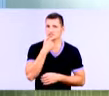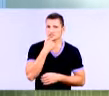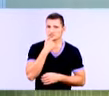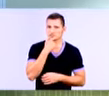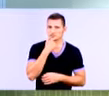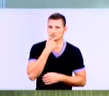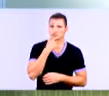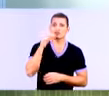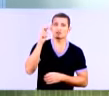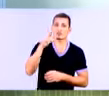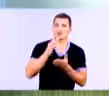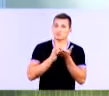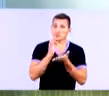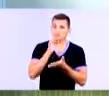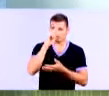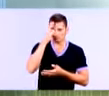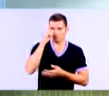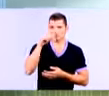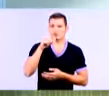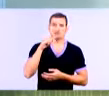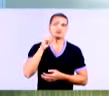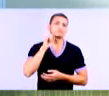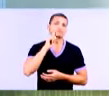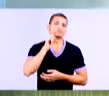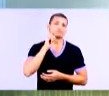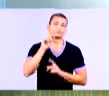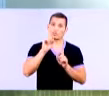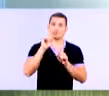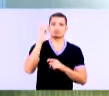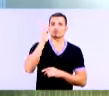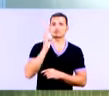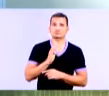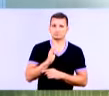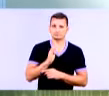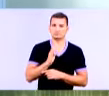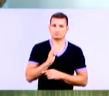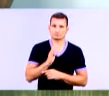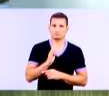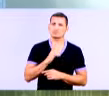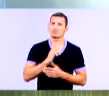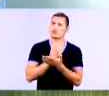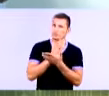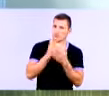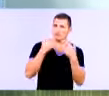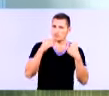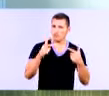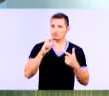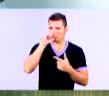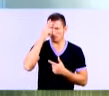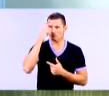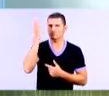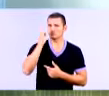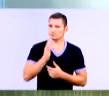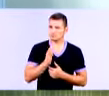não foram os brasileiros, infelizmente. Apesar de terem algumas linguagens criadas pelo brasileiro. Uma das mais famosas é a linguagem